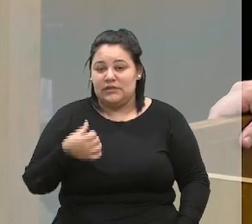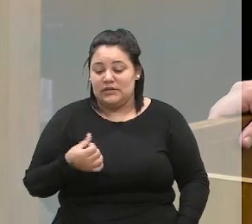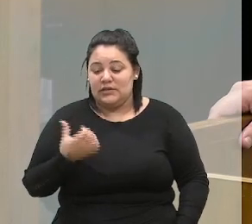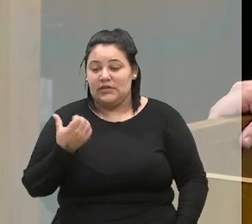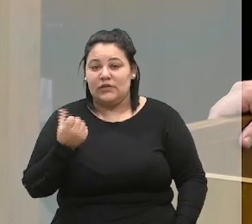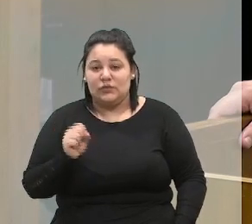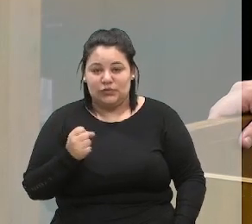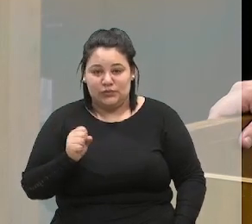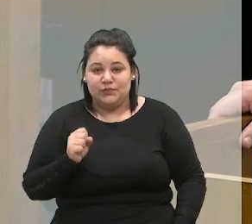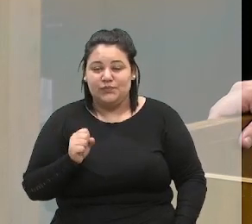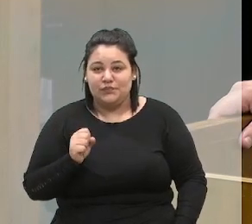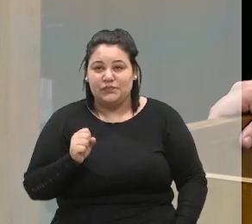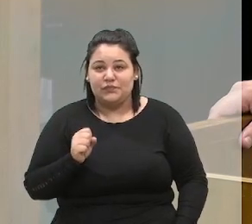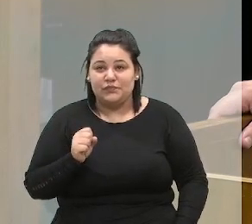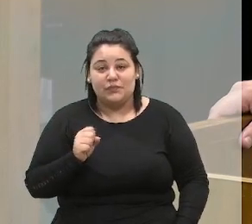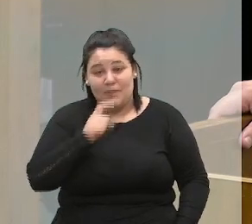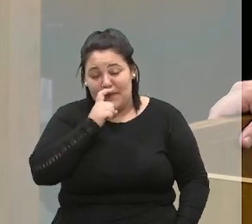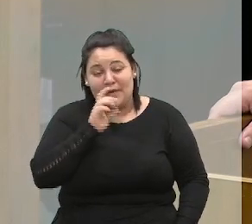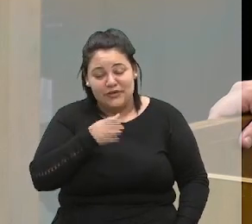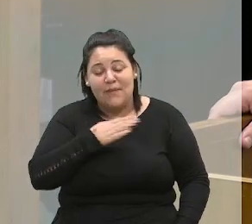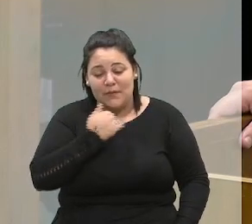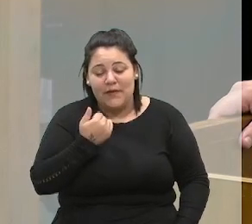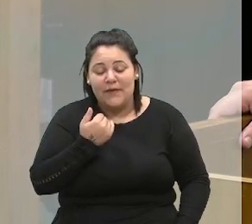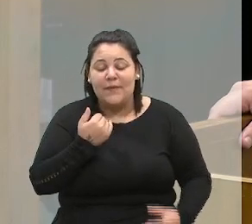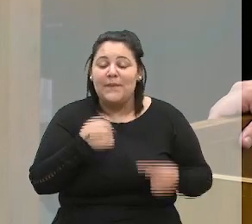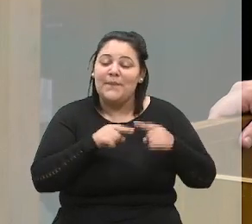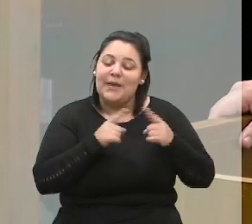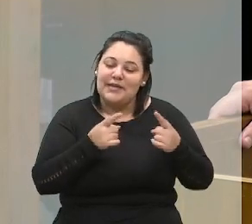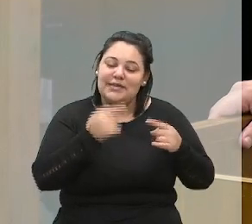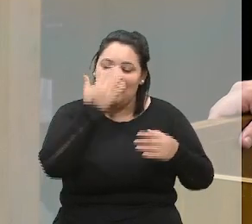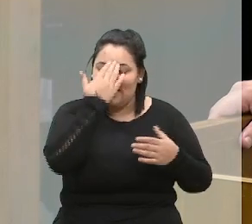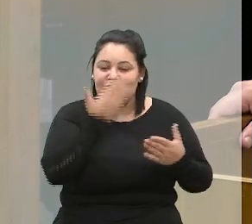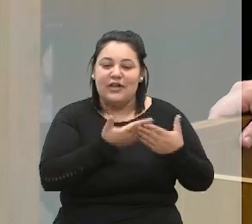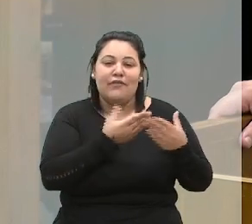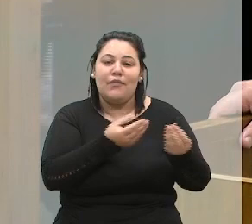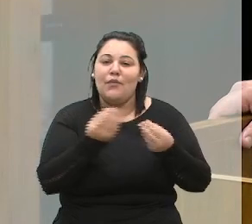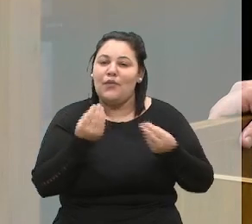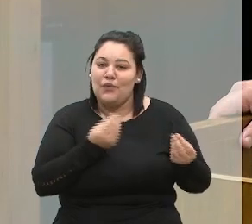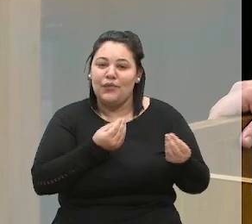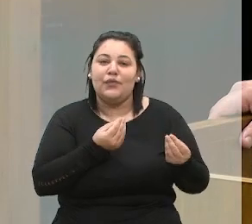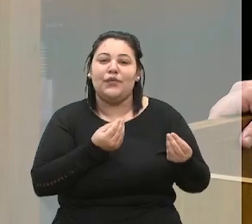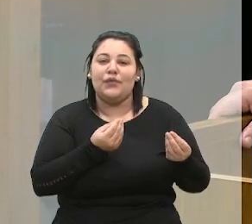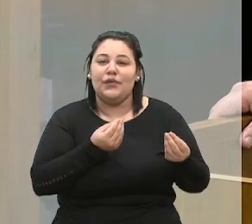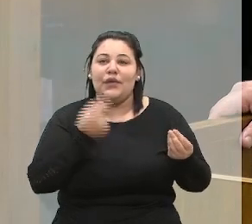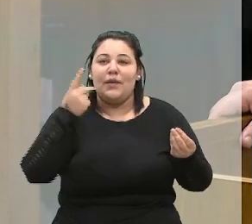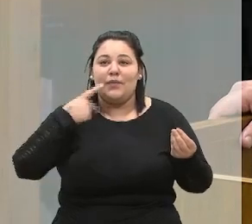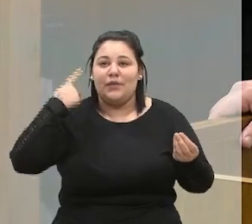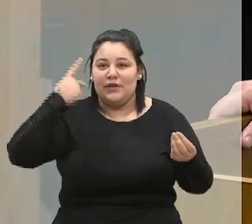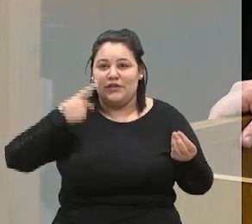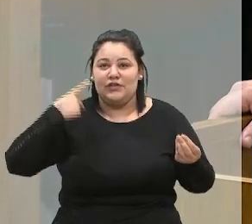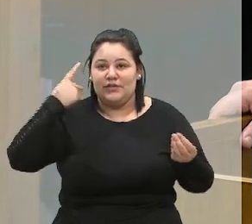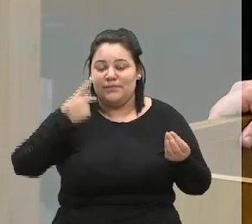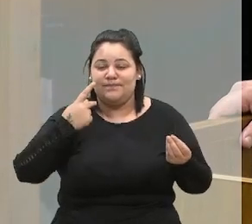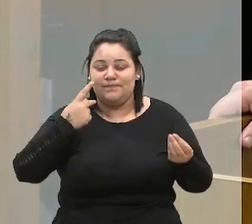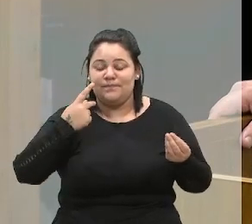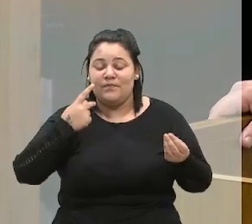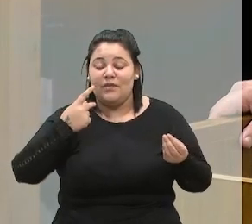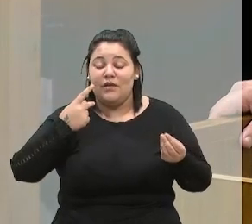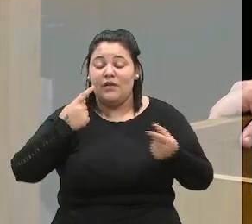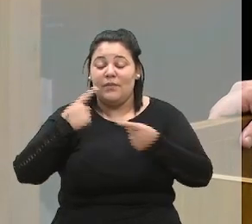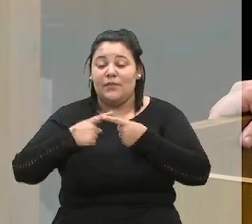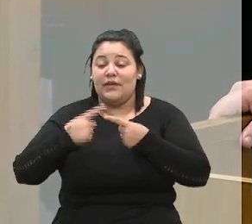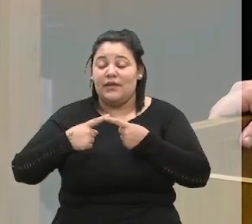1968, e ele acreditava muito na política, a política como instrumento de